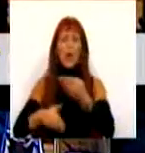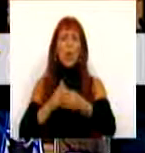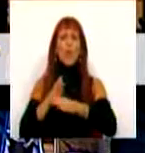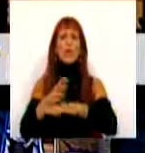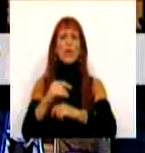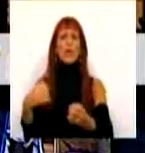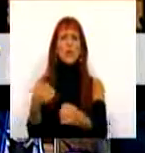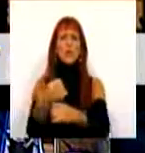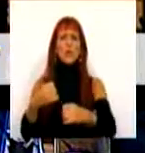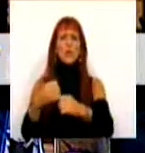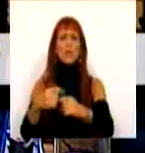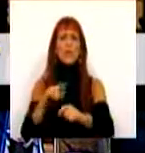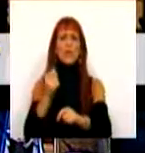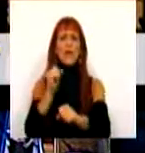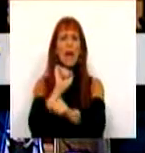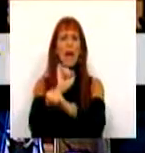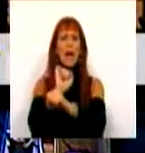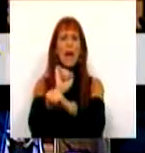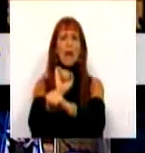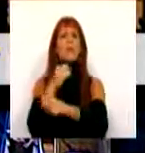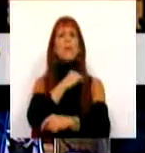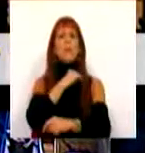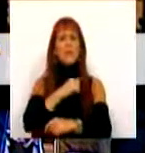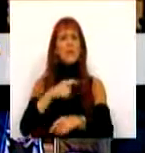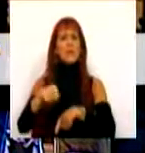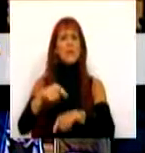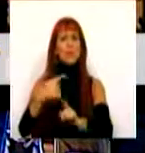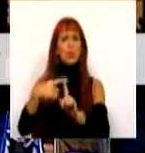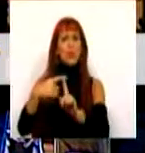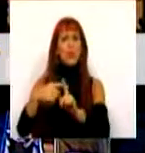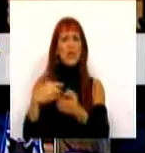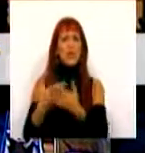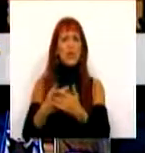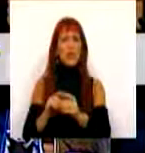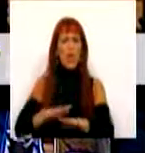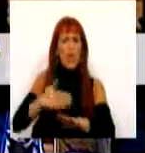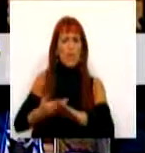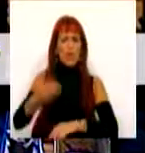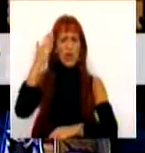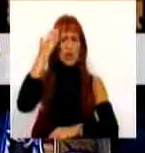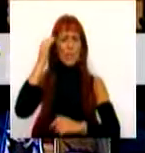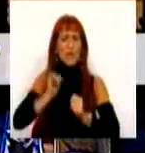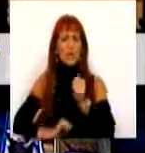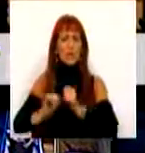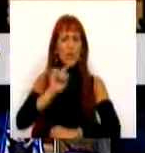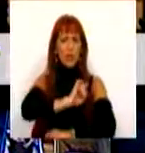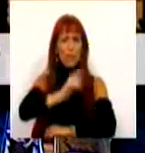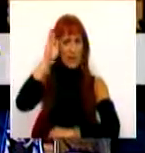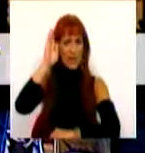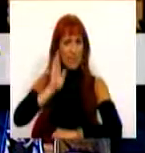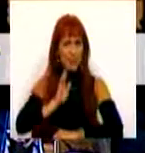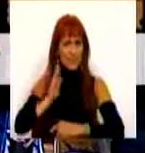da ausência de cativações, o que tem permitido efeitos positivos no reforço das capacidades das Forças